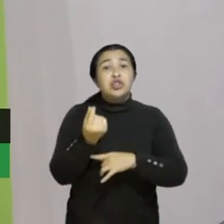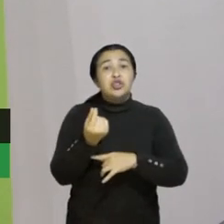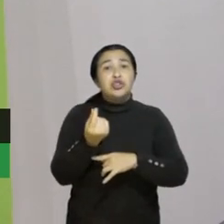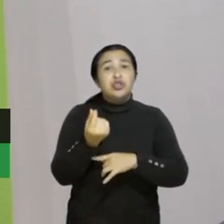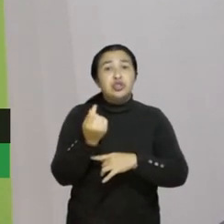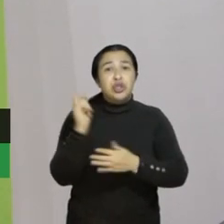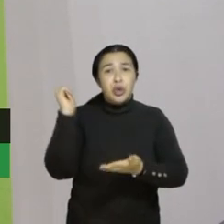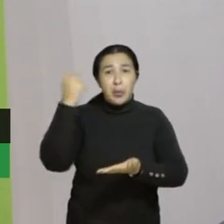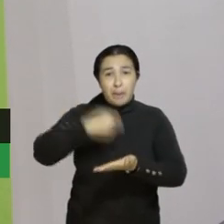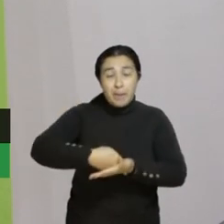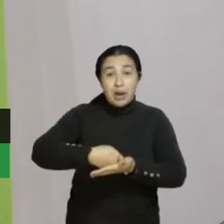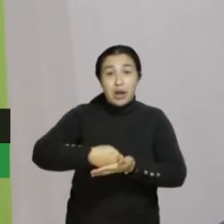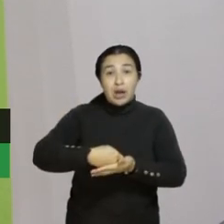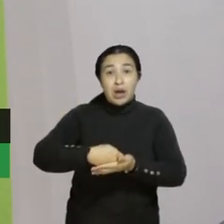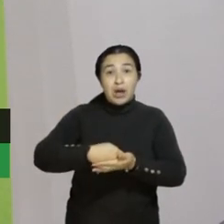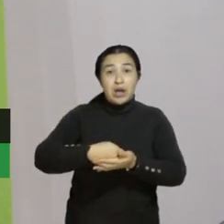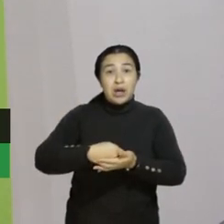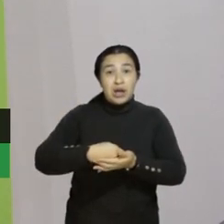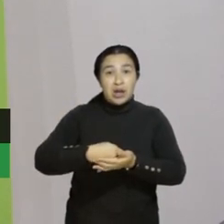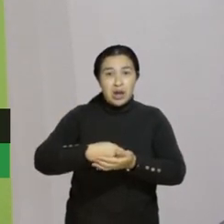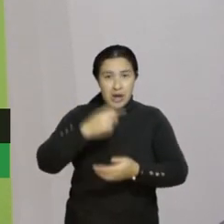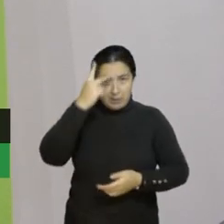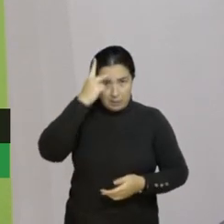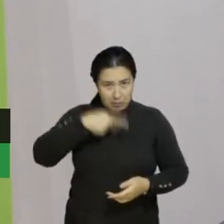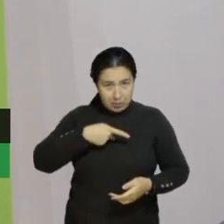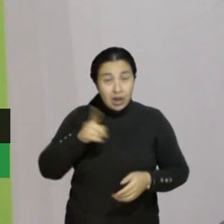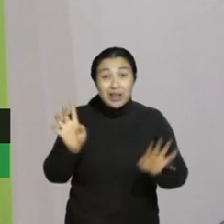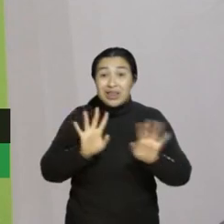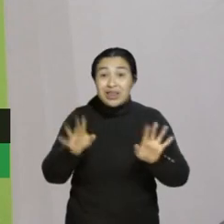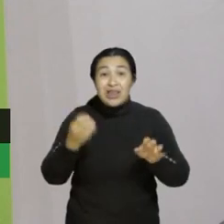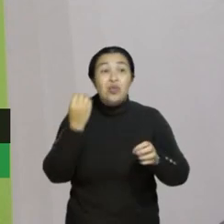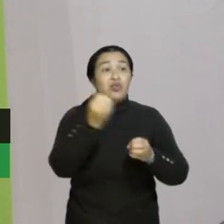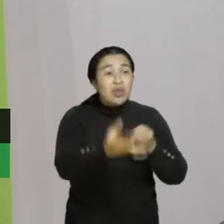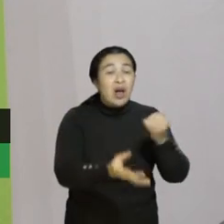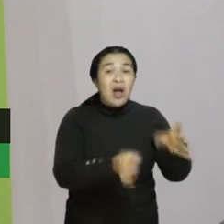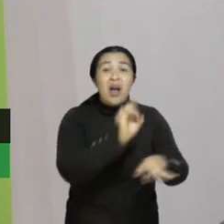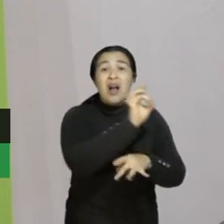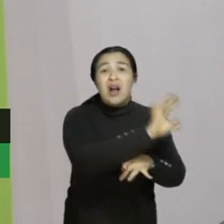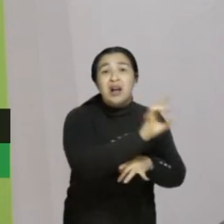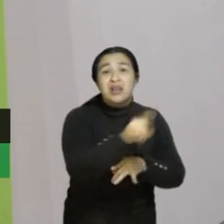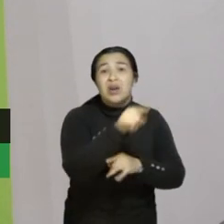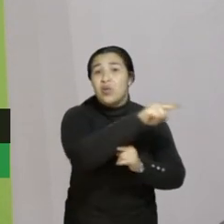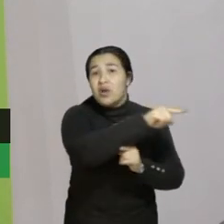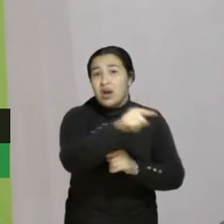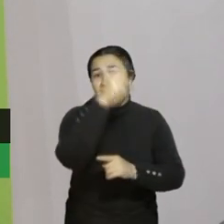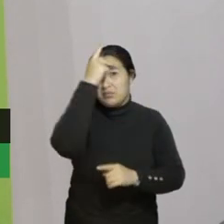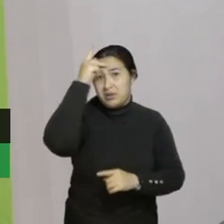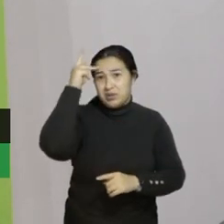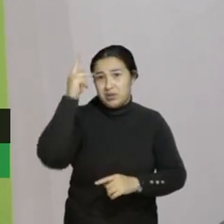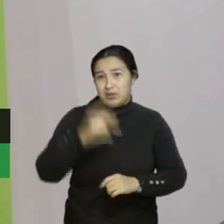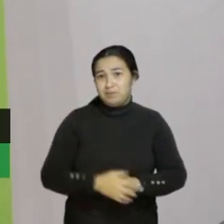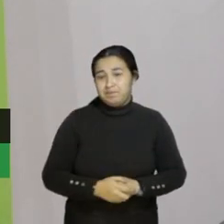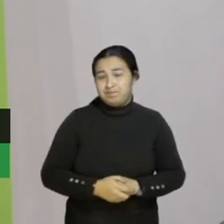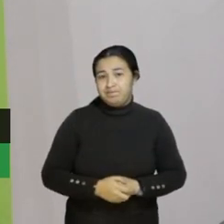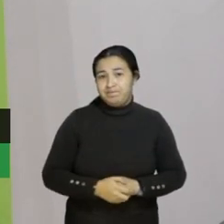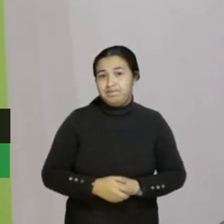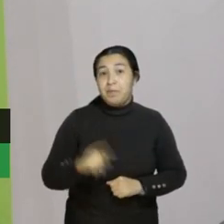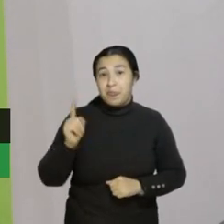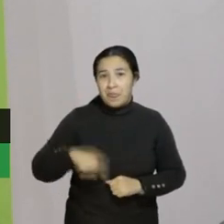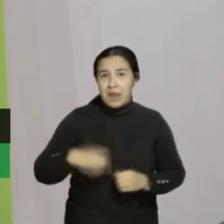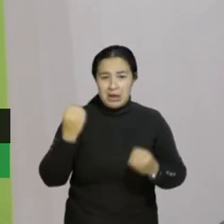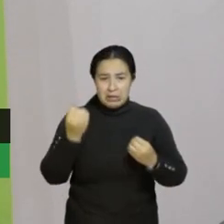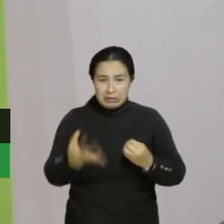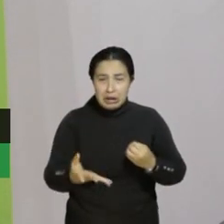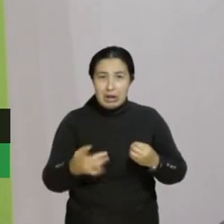vai chegar na ponta, deputado Carlos, vai chegar para quem precisa. Nós não estamos entregando em